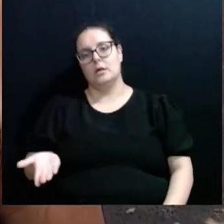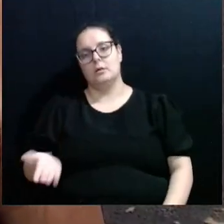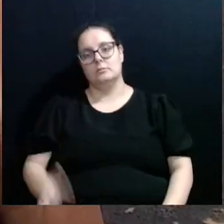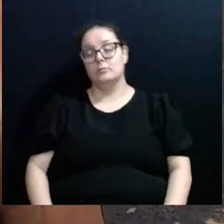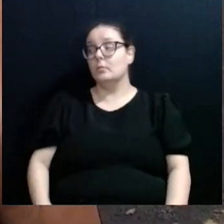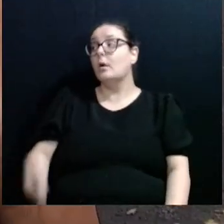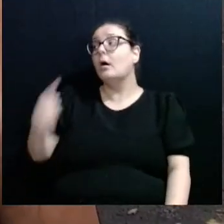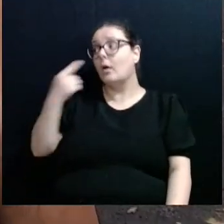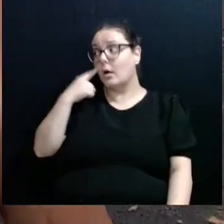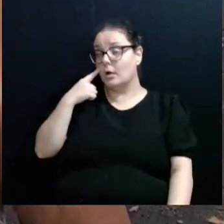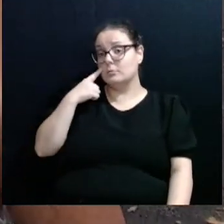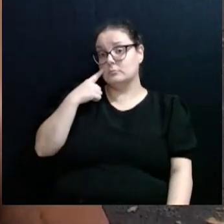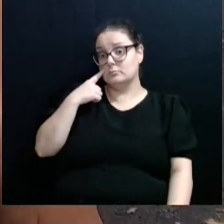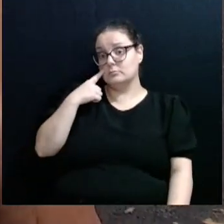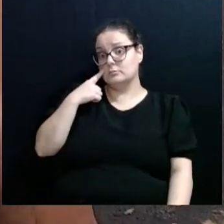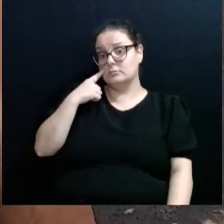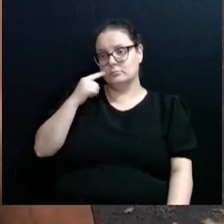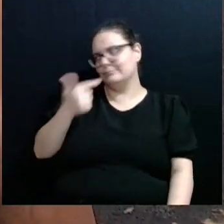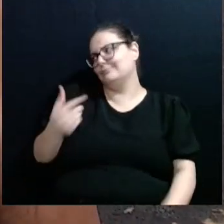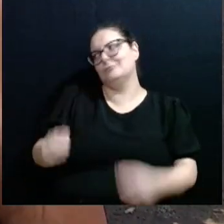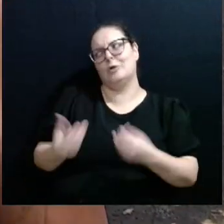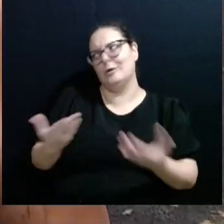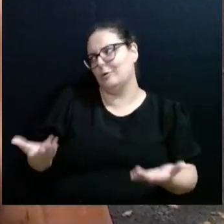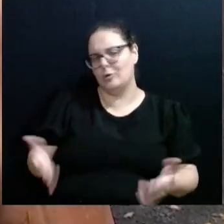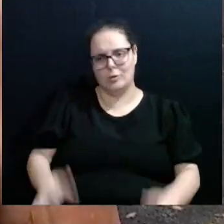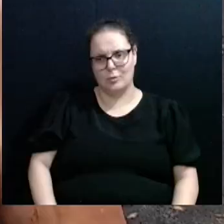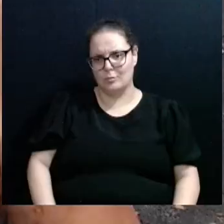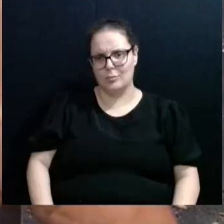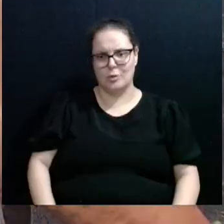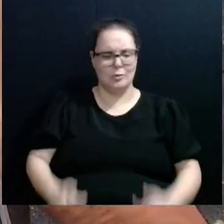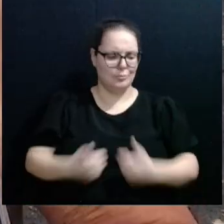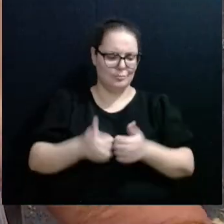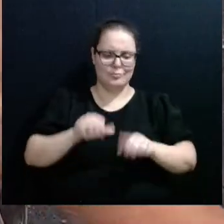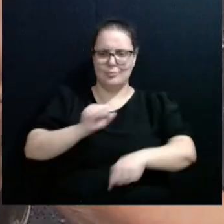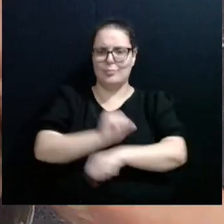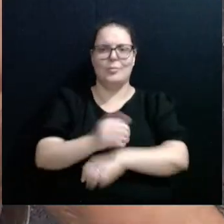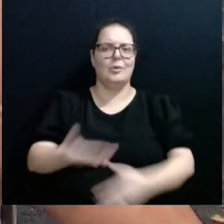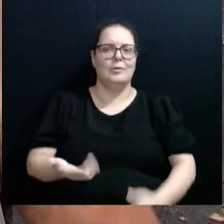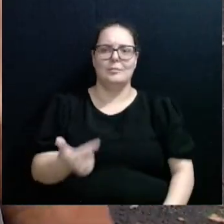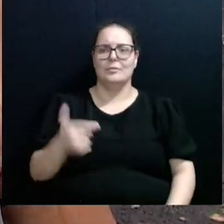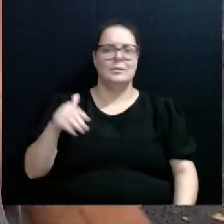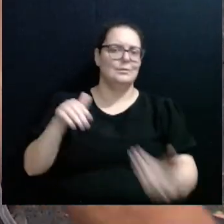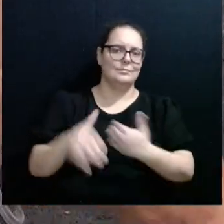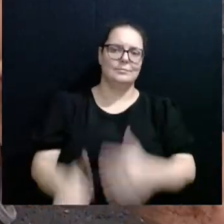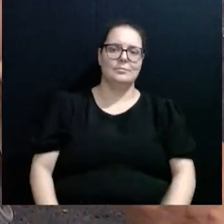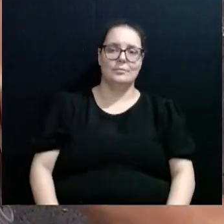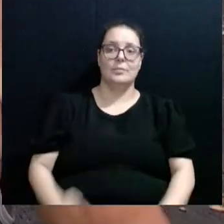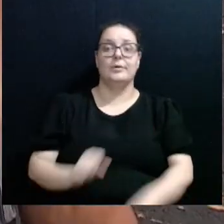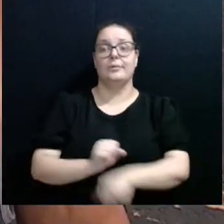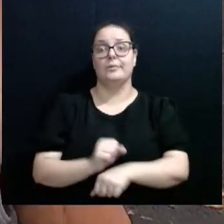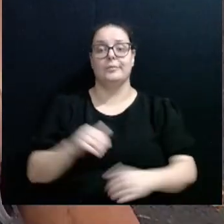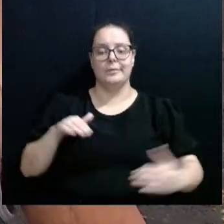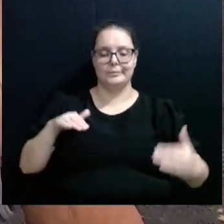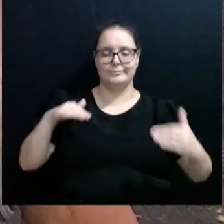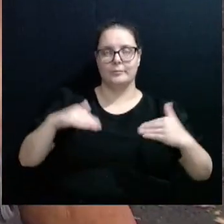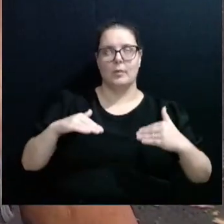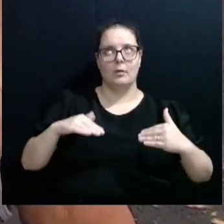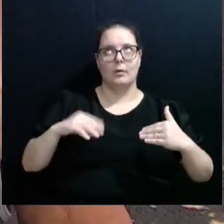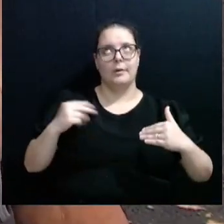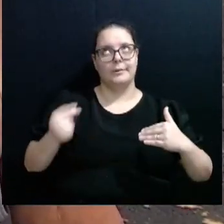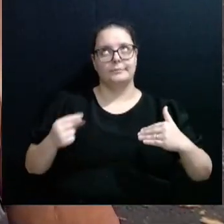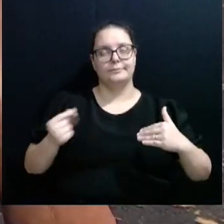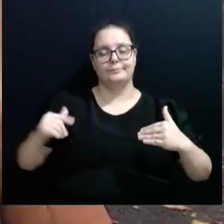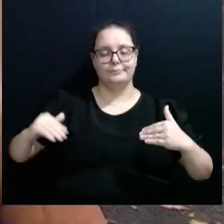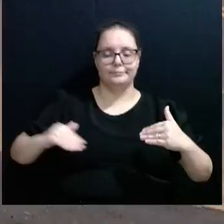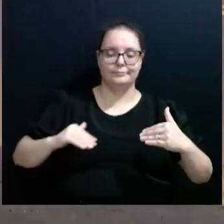não tinha como. O ônibus parava aqui e não passava mais carro, tinha que esperar a vez um do outro. E com esse recuo ficou maravilhoso,